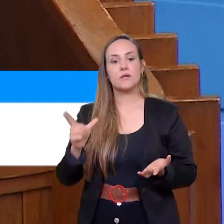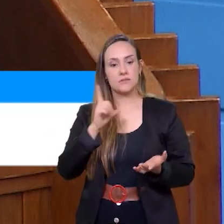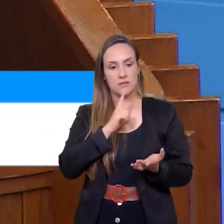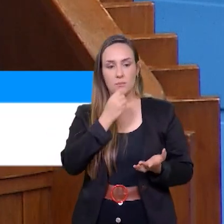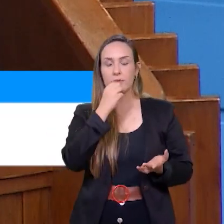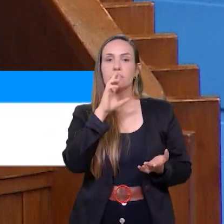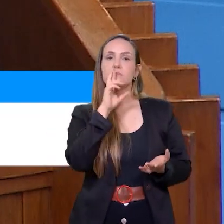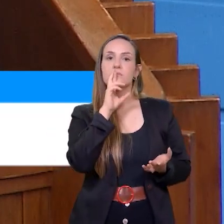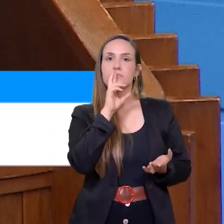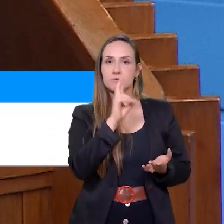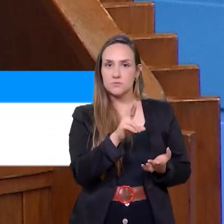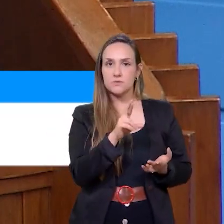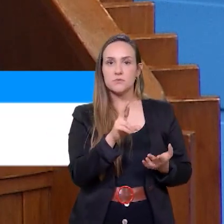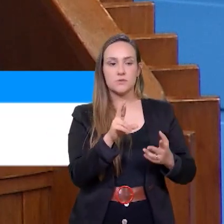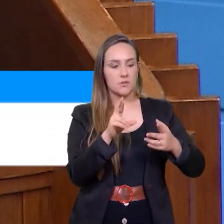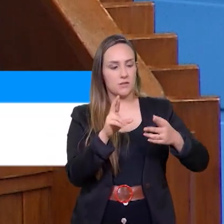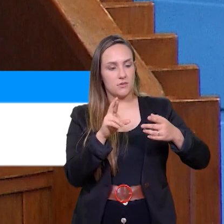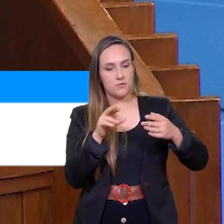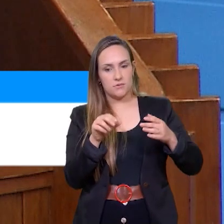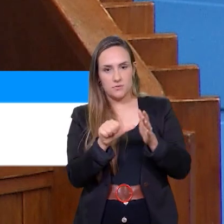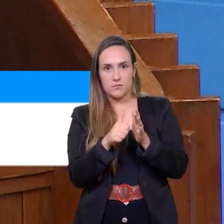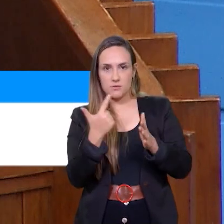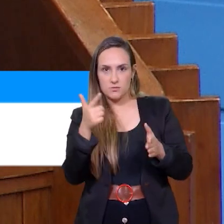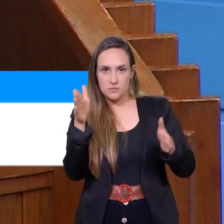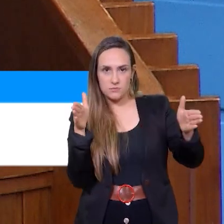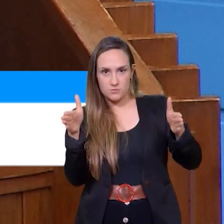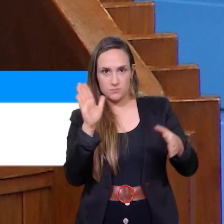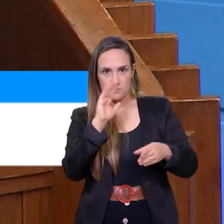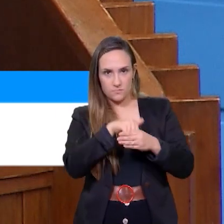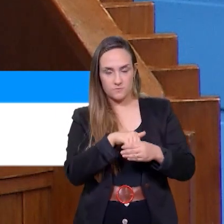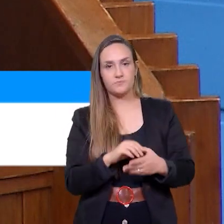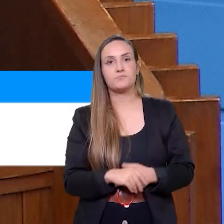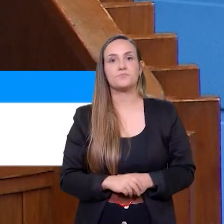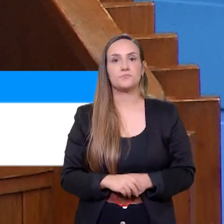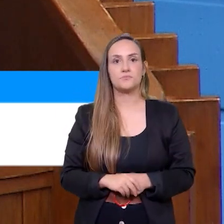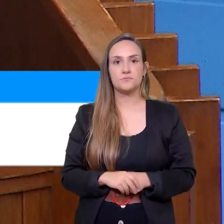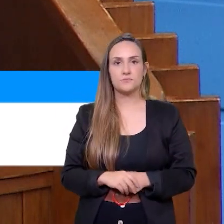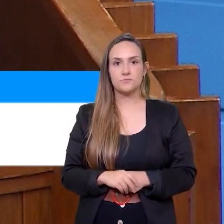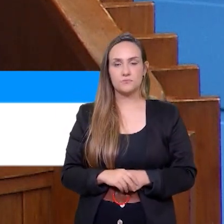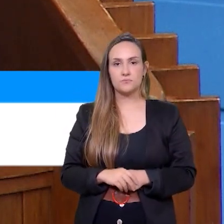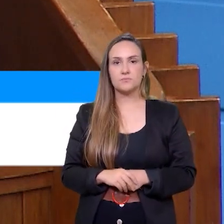valoriza o conhecimento, que valoriza o saber.